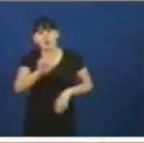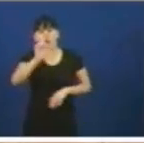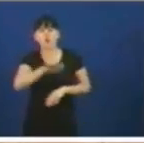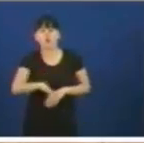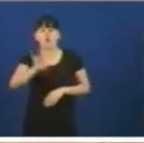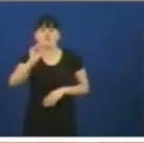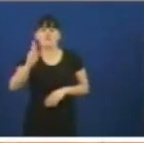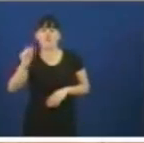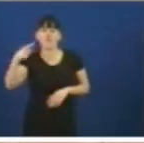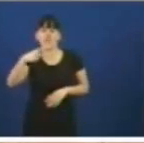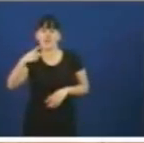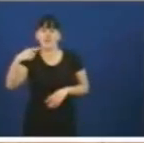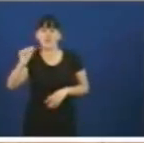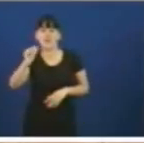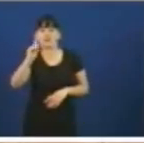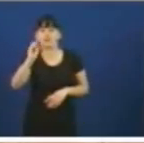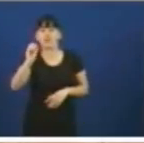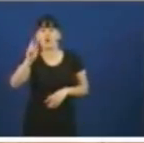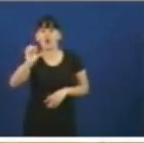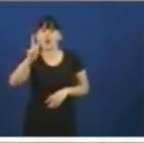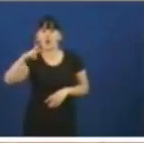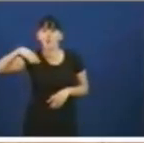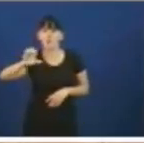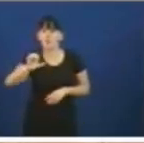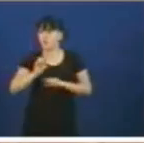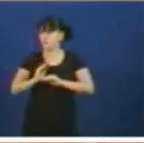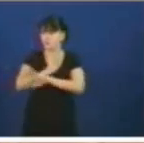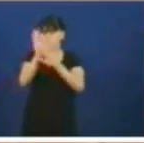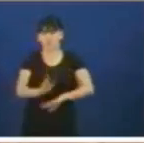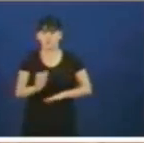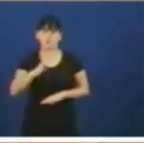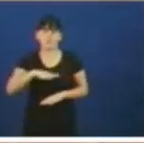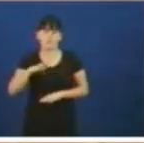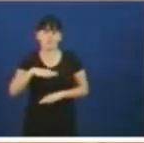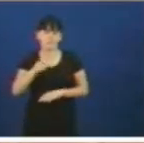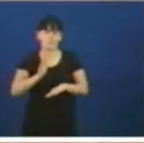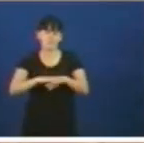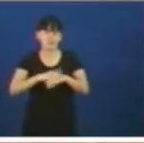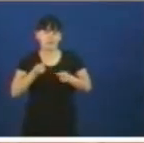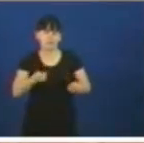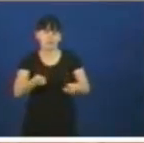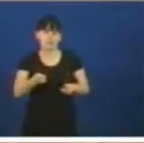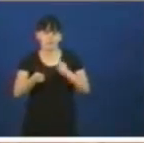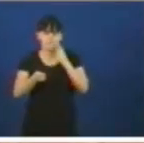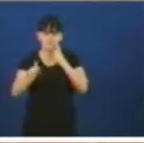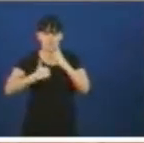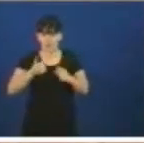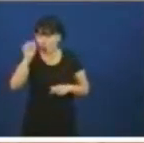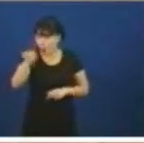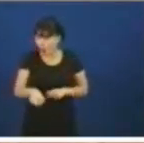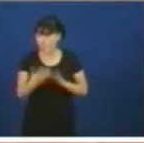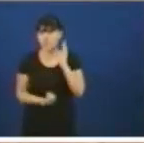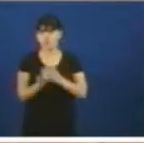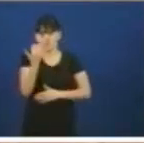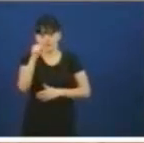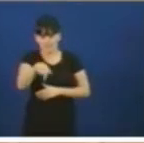ese é o resultado da súa legislatura dé allí unha oportunidade do país hoxe dixeronlle os das preferentes aquí en sede